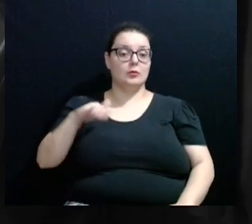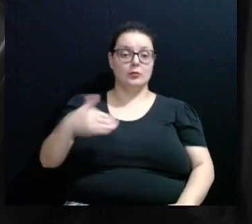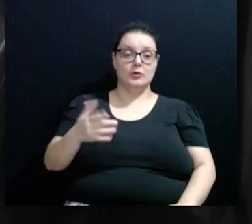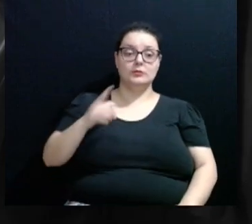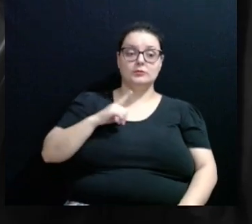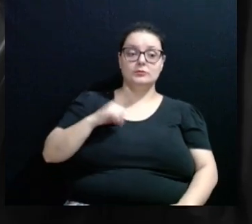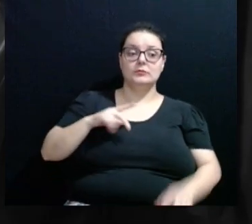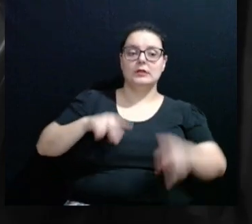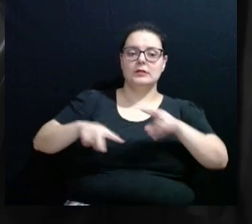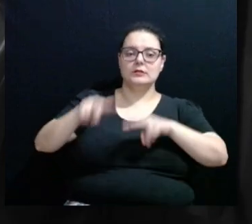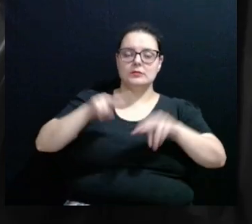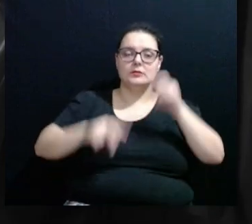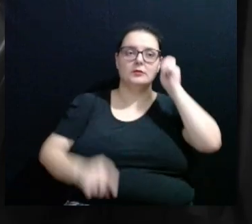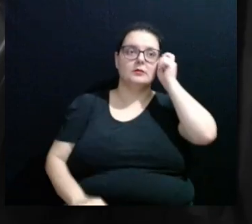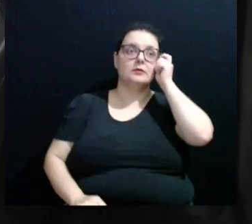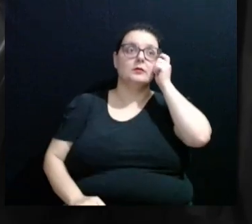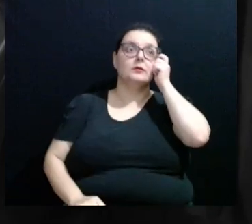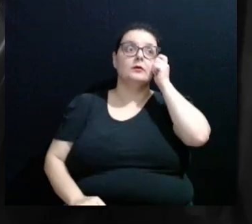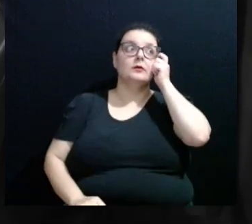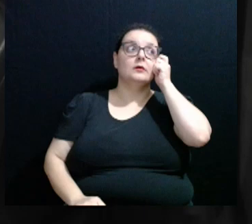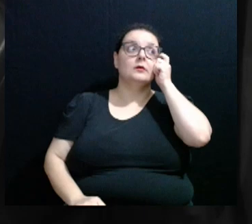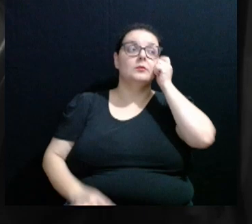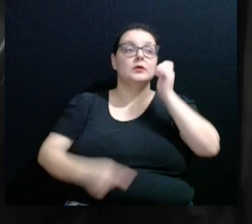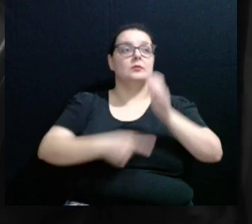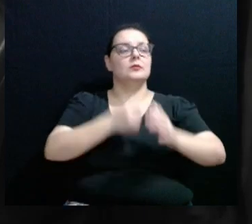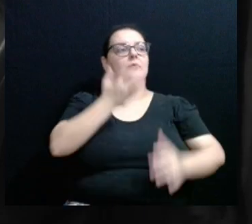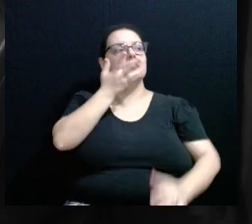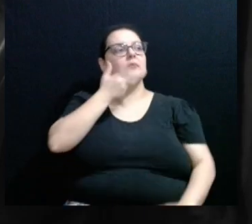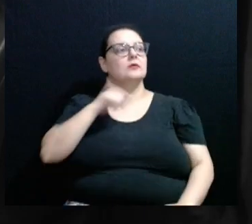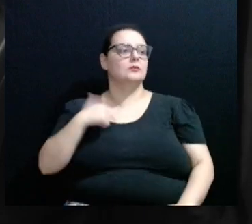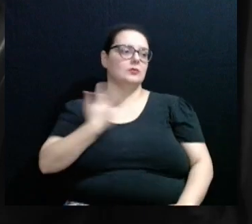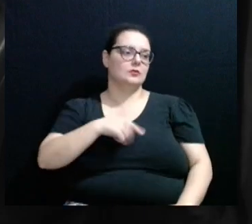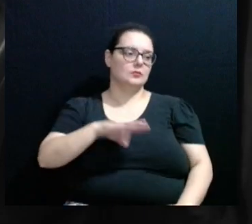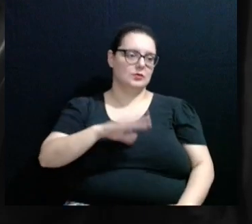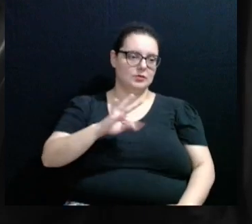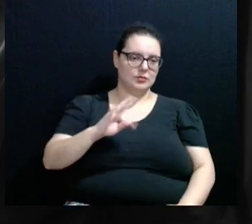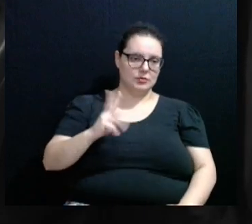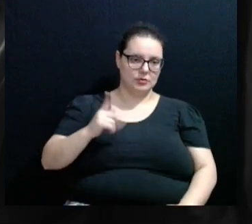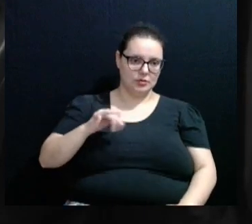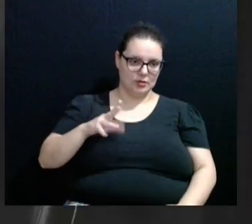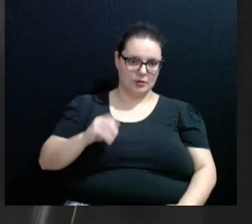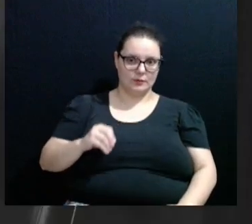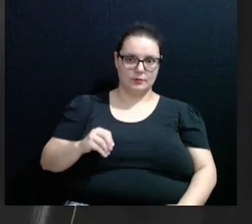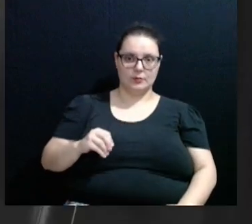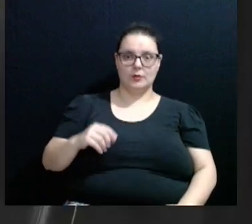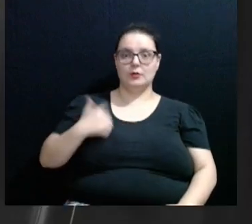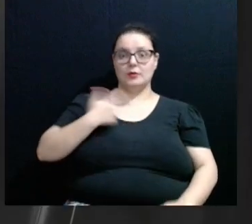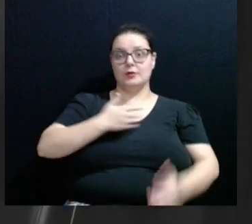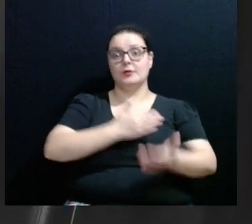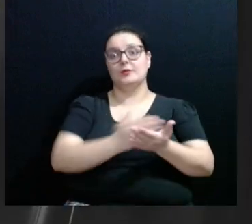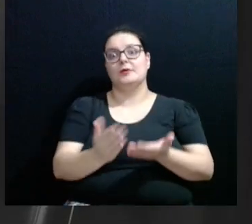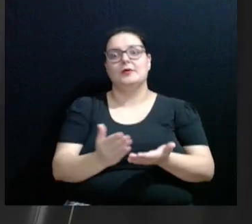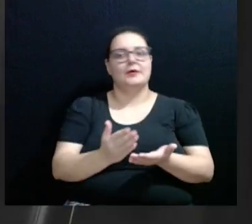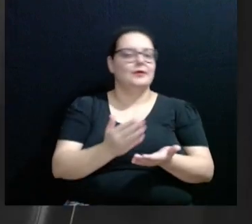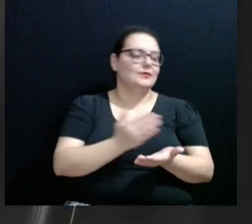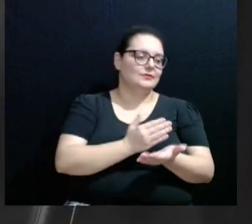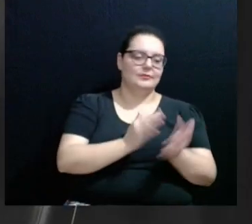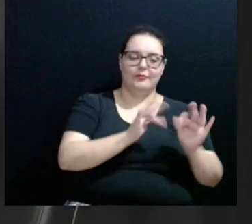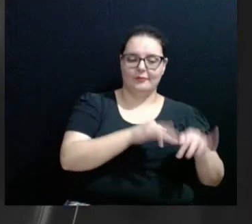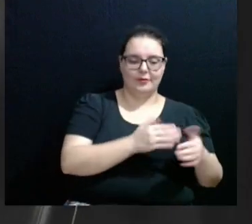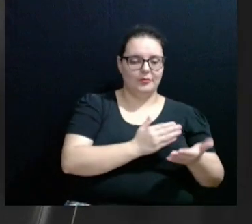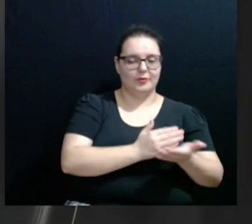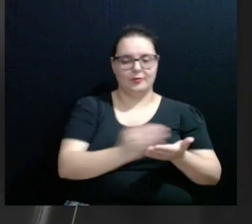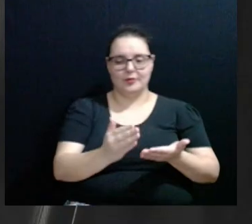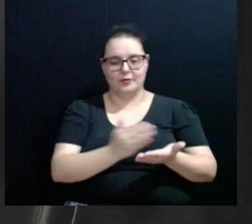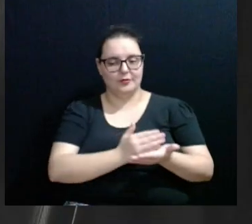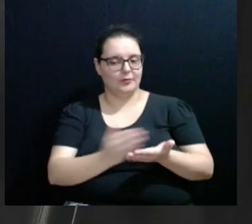esse olhar para a primeira infância em nosso município, Thiago? Olha, a gente começa de trás para frente, de frente para trás, mas o